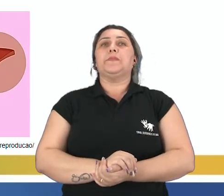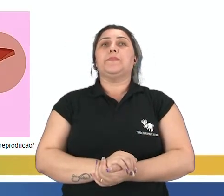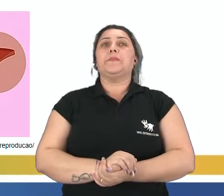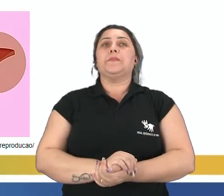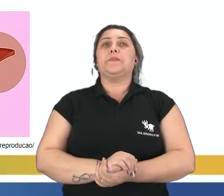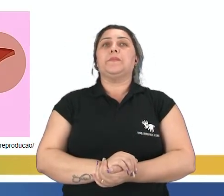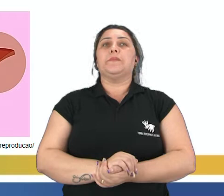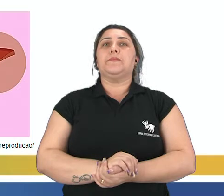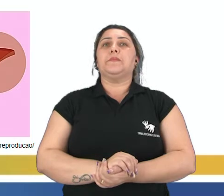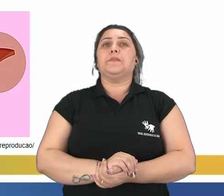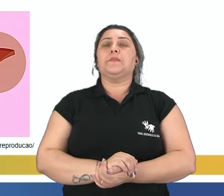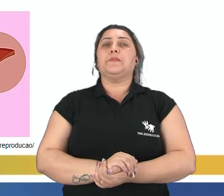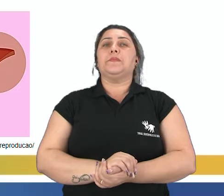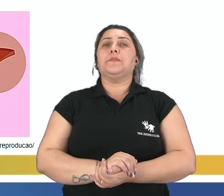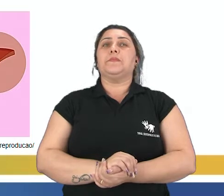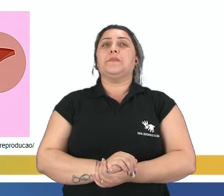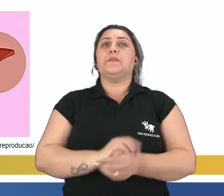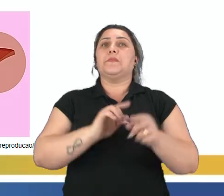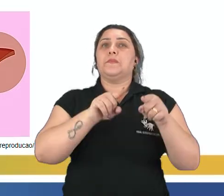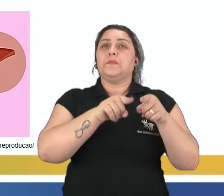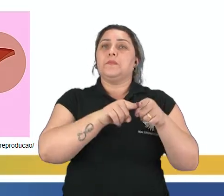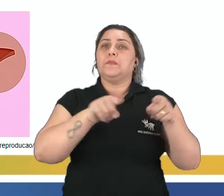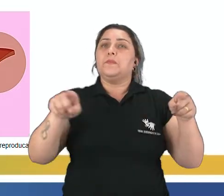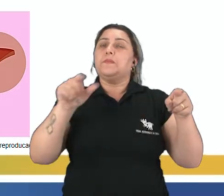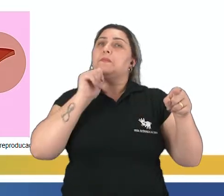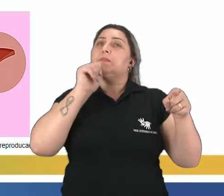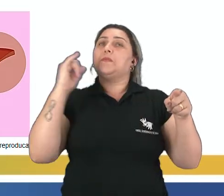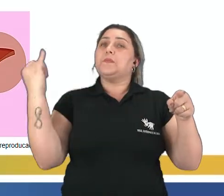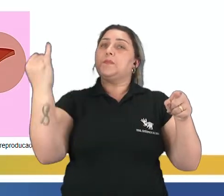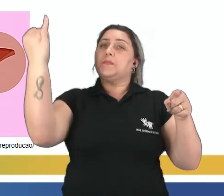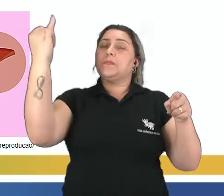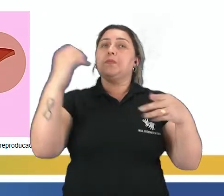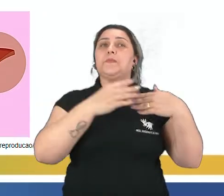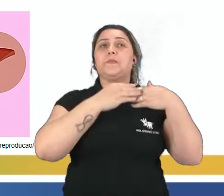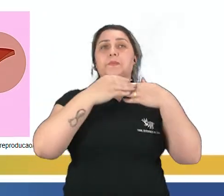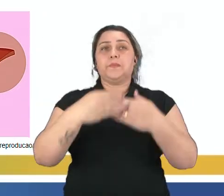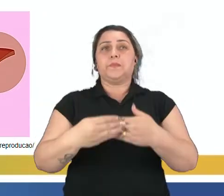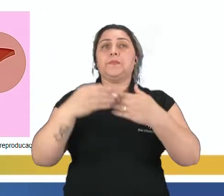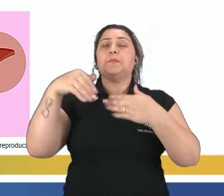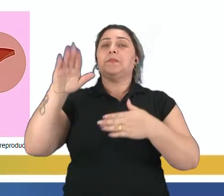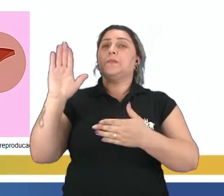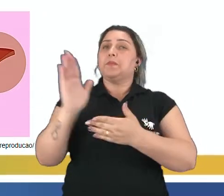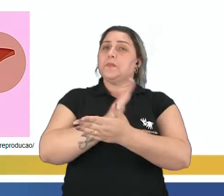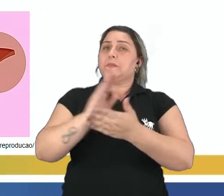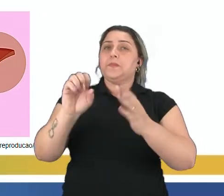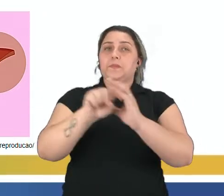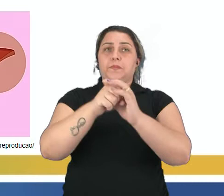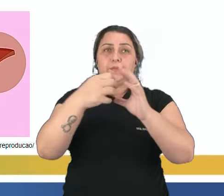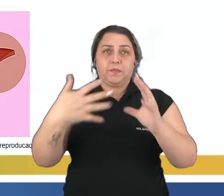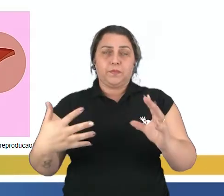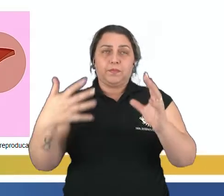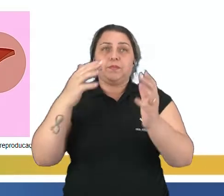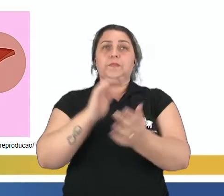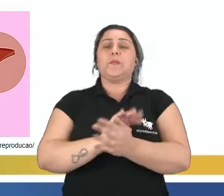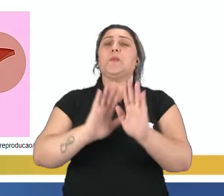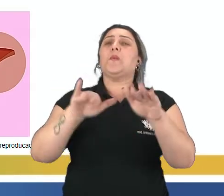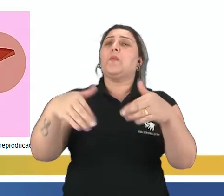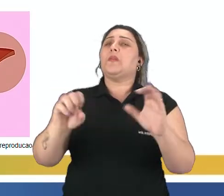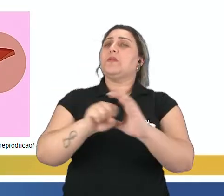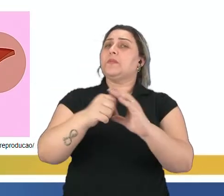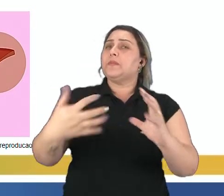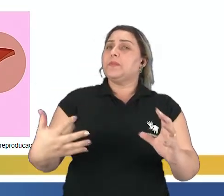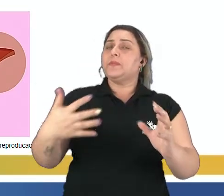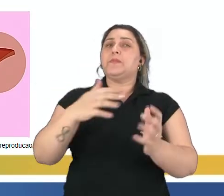E aí, acerca do ciclo menstrual, é importante a gente trazer mais algumas características. Que características